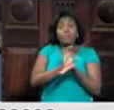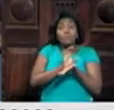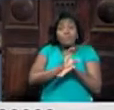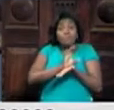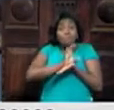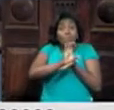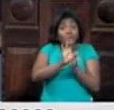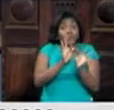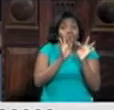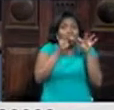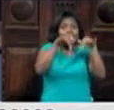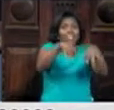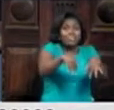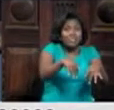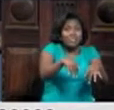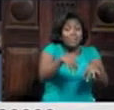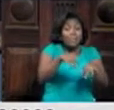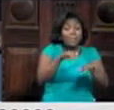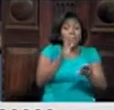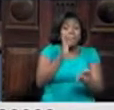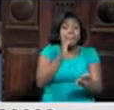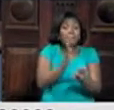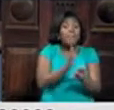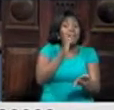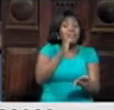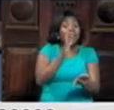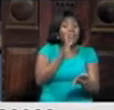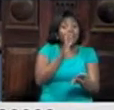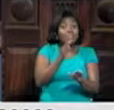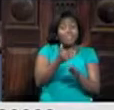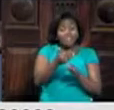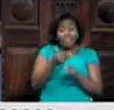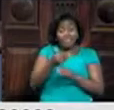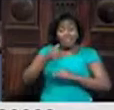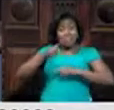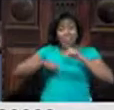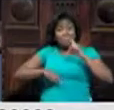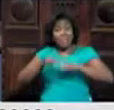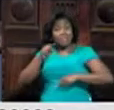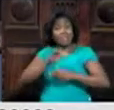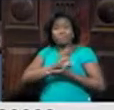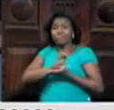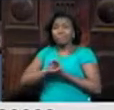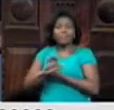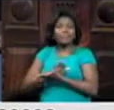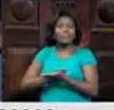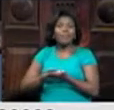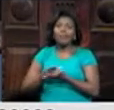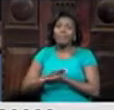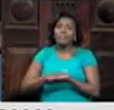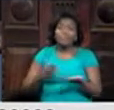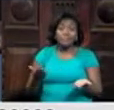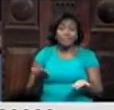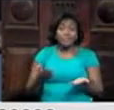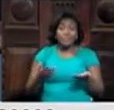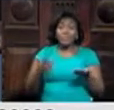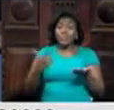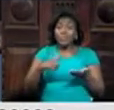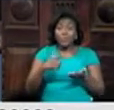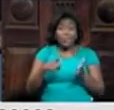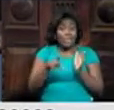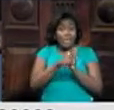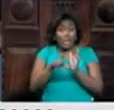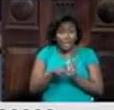finalização, mas não se investiu na matéria, no primário. E aí o que acontece? Aqui não tem leite, aqui está